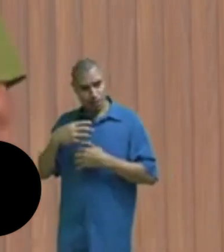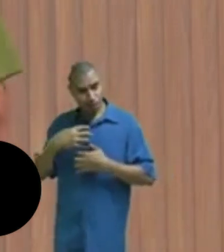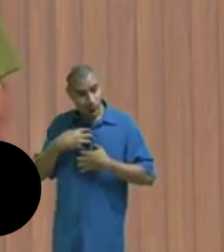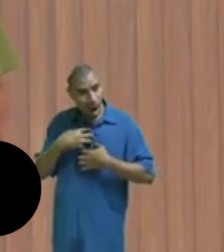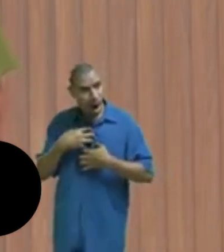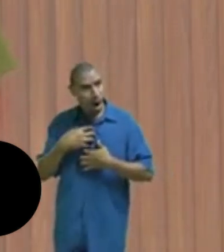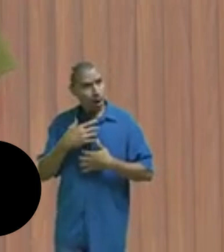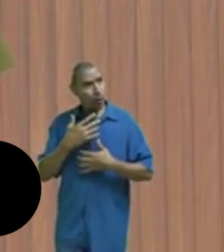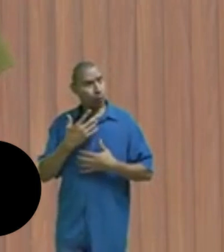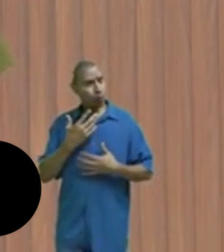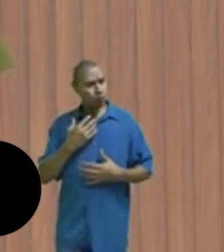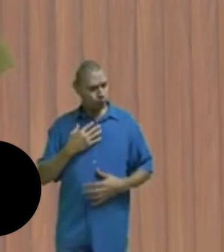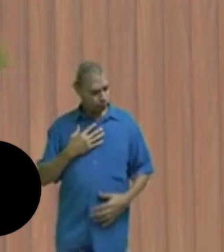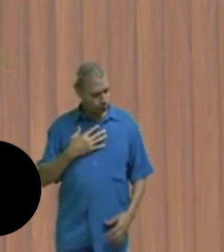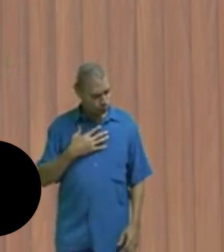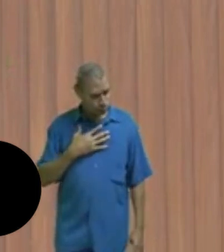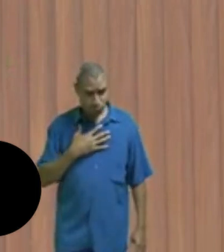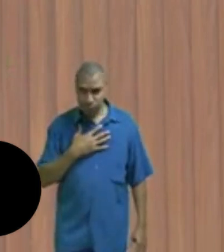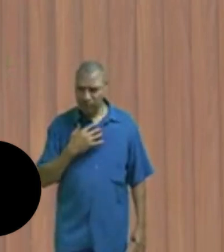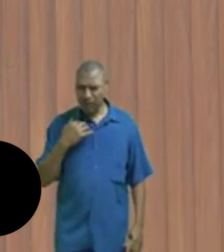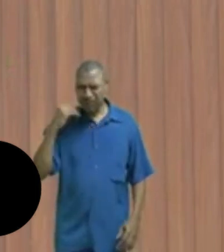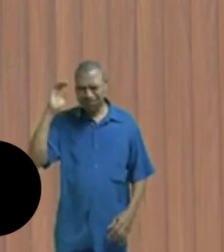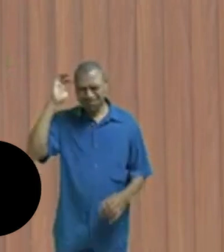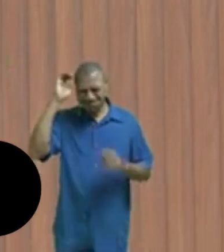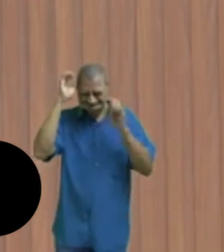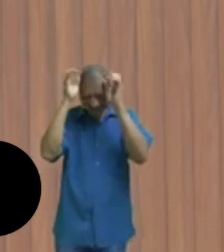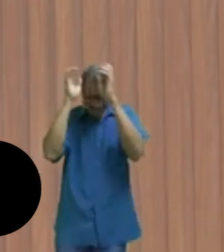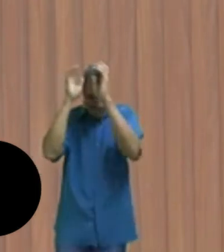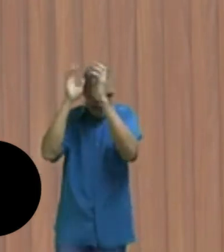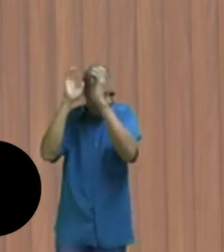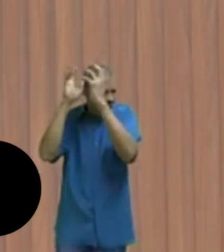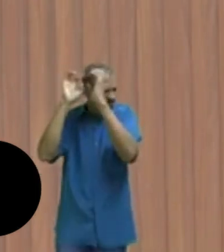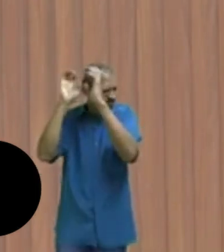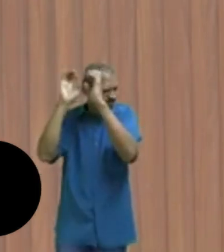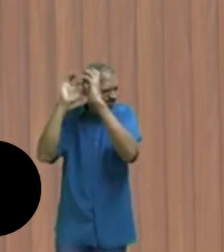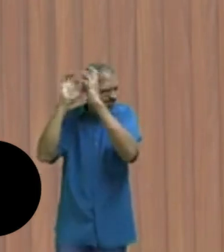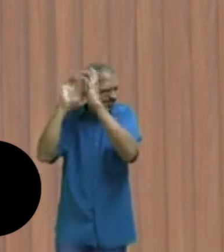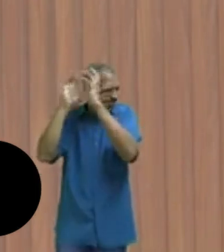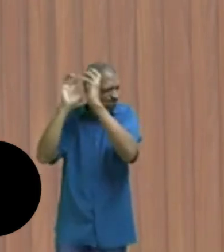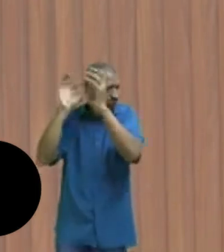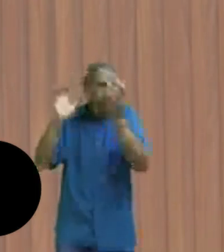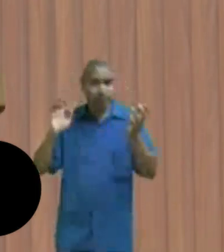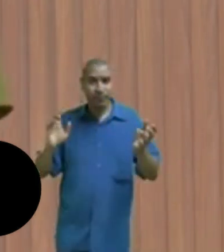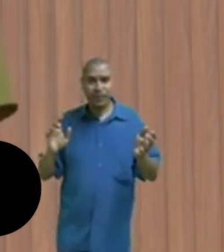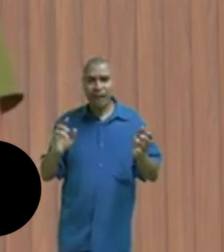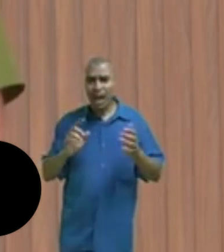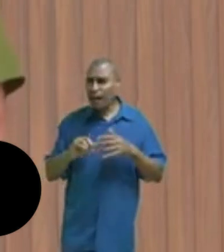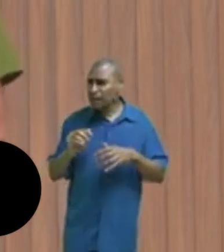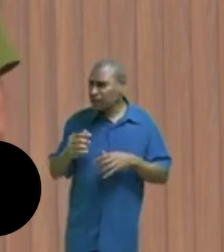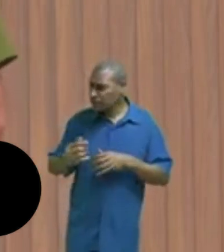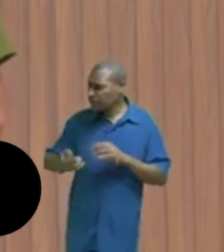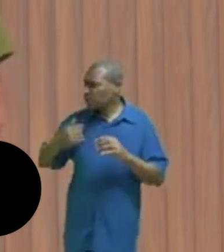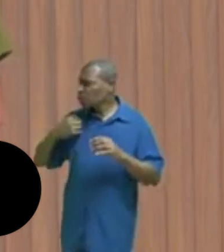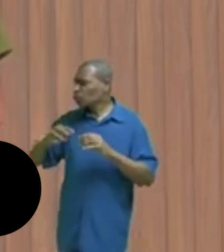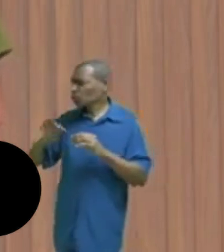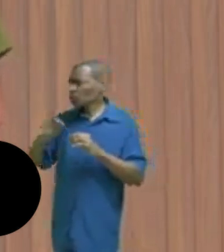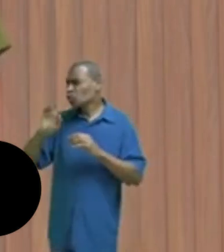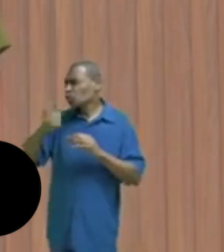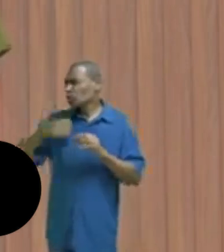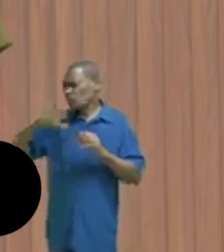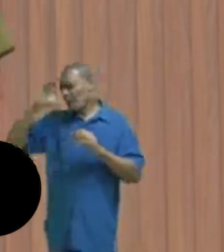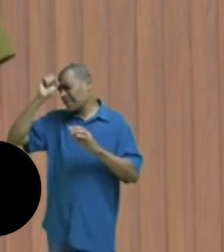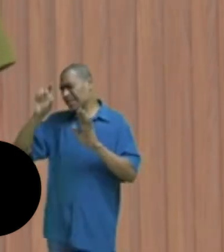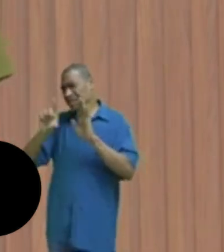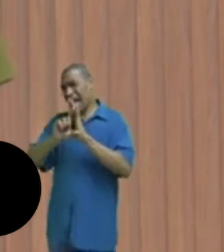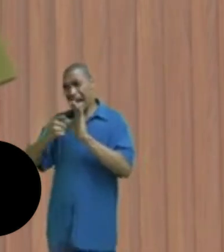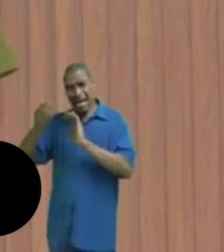a sua religiosidade, invalidasse todo o seu trabalho, invalidasse todo o seu serviço. E